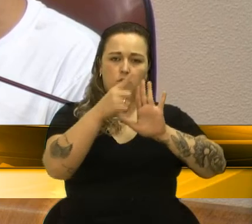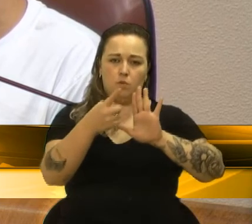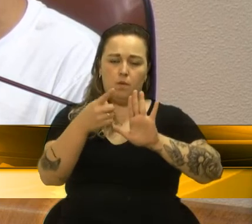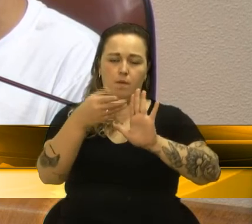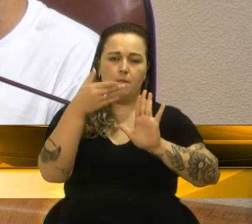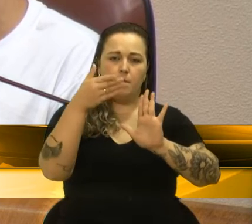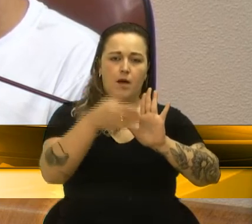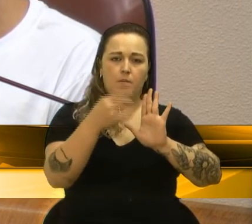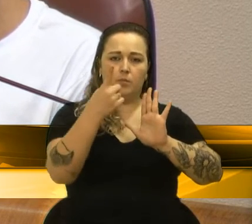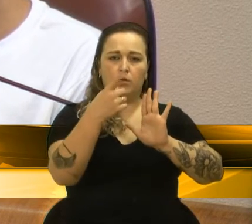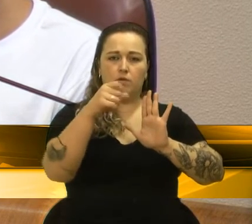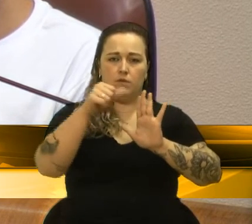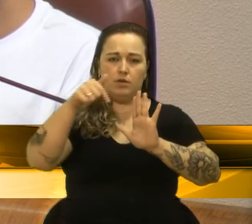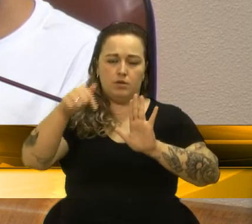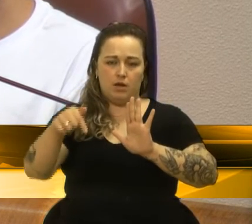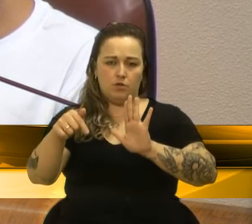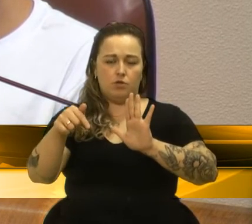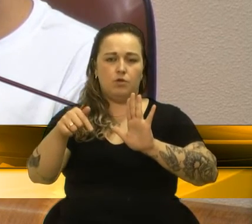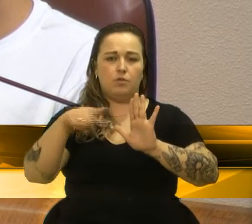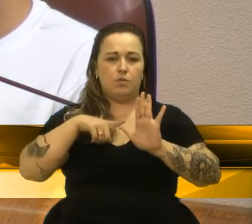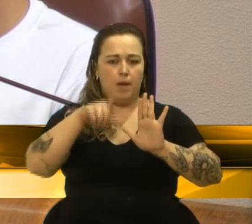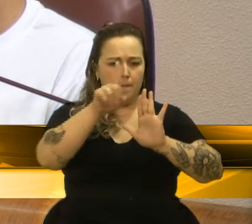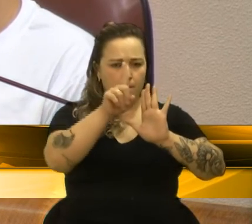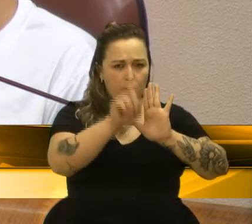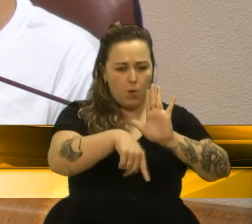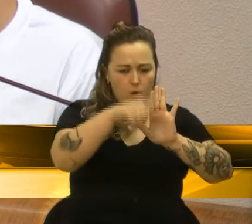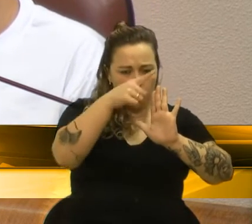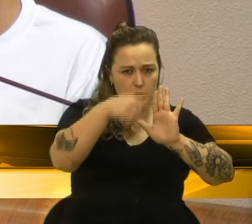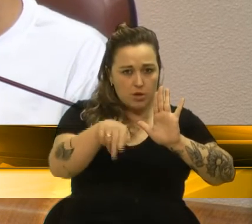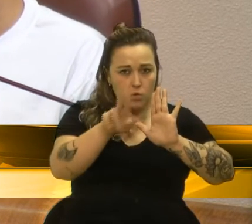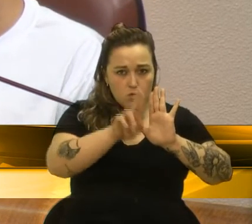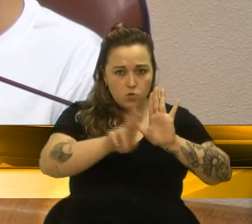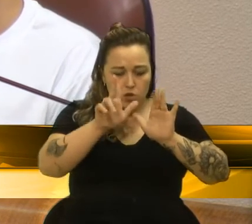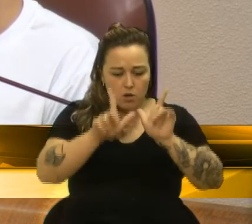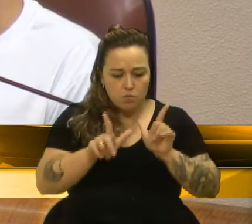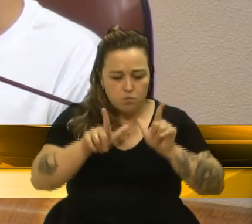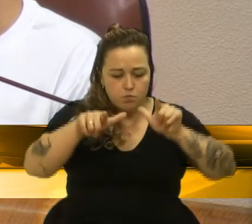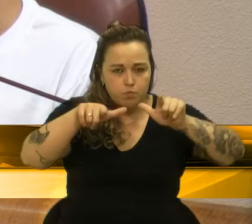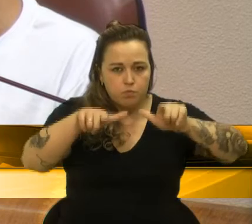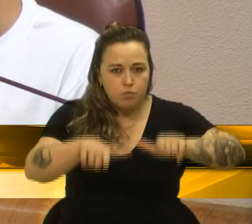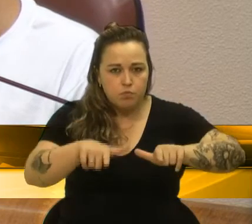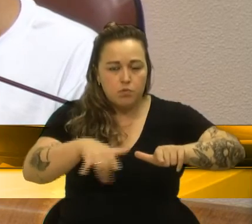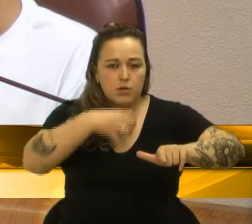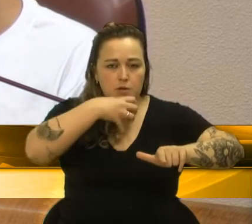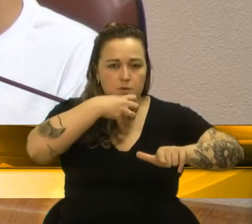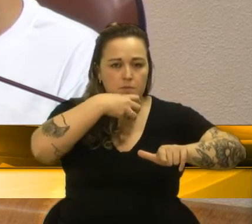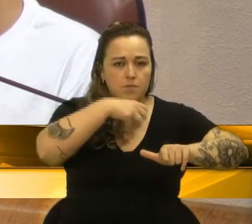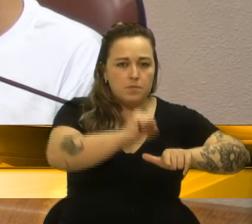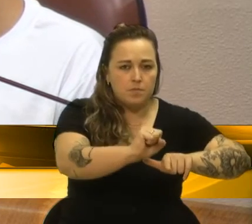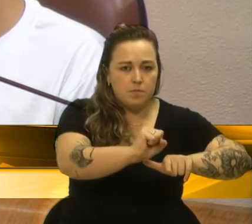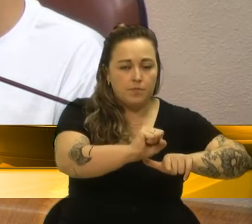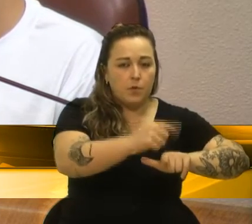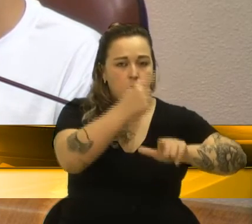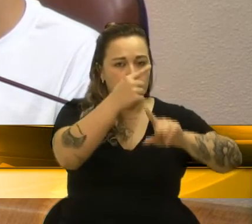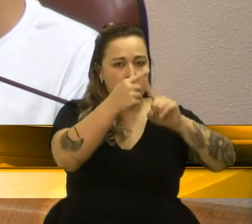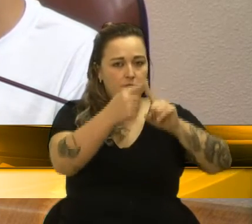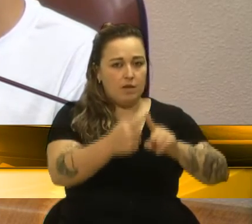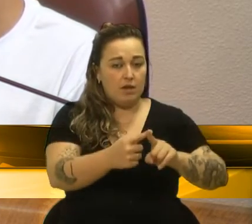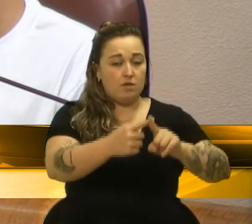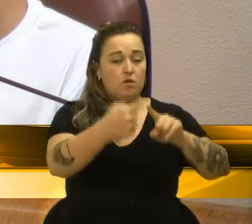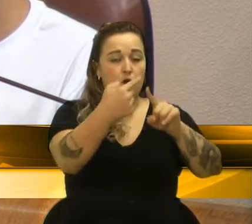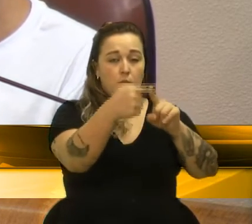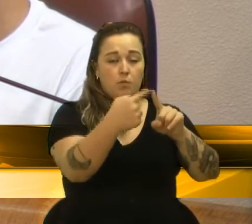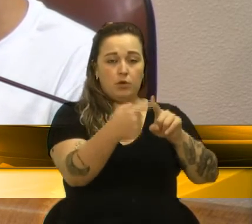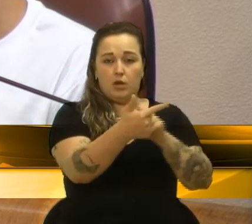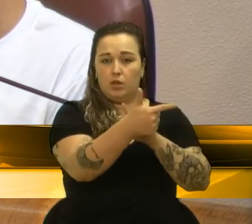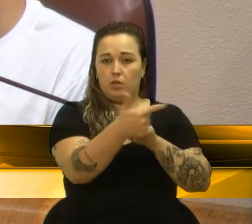201/1967, no tocante à proibição de utilização dos espaços públicos pelos frades capuchinhos, uma vez haver suficiência probatória